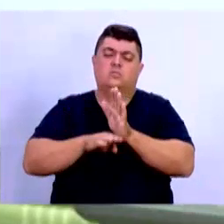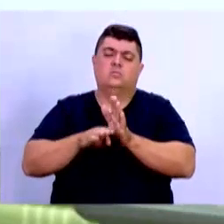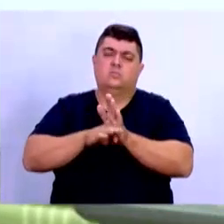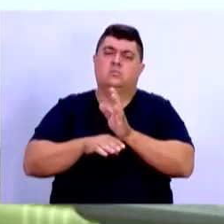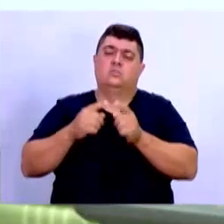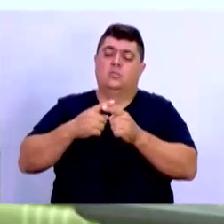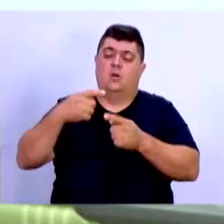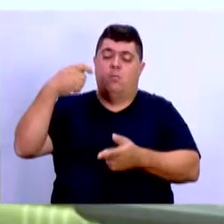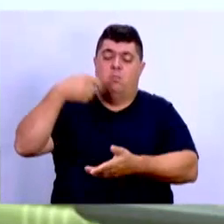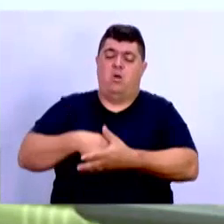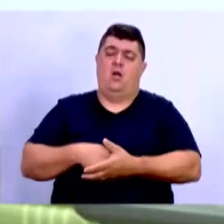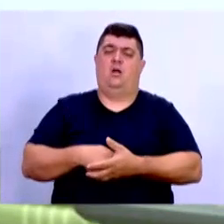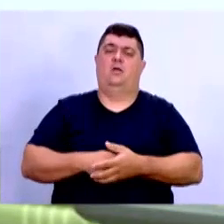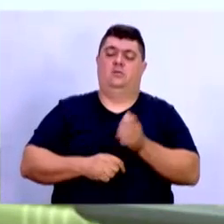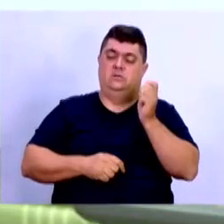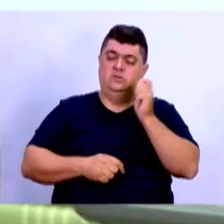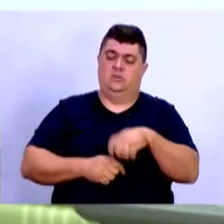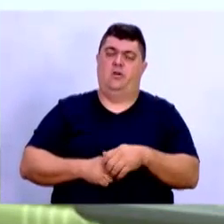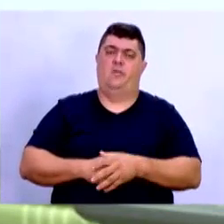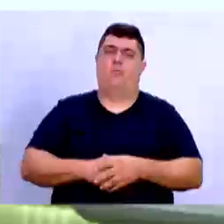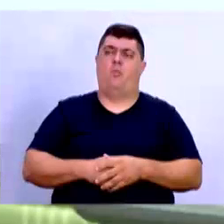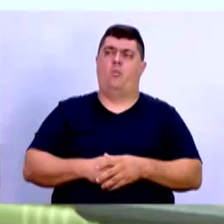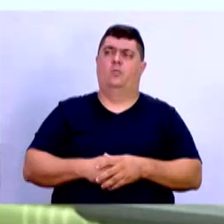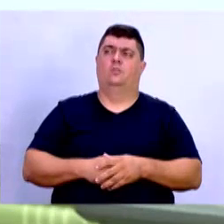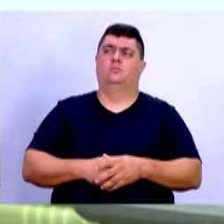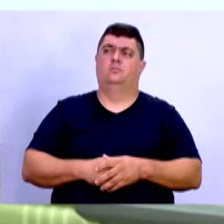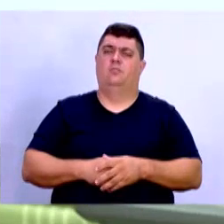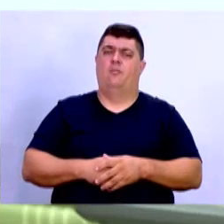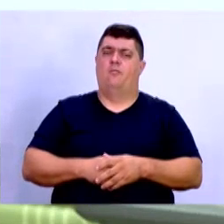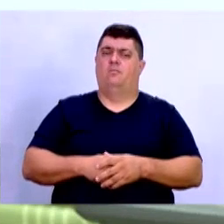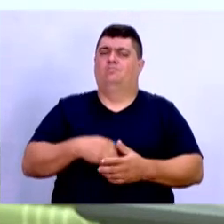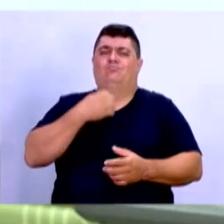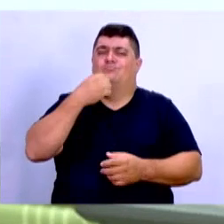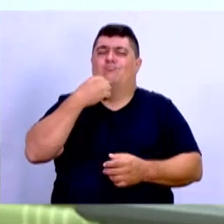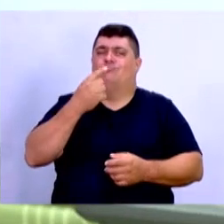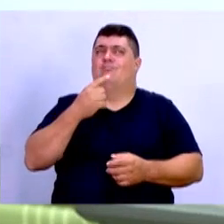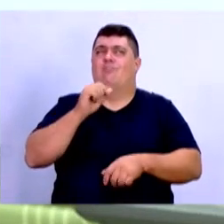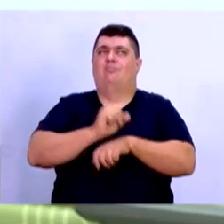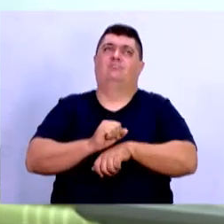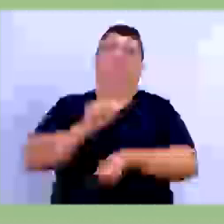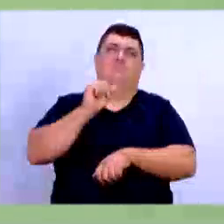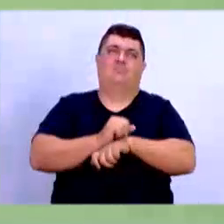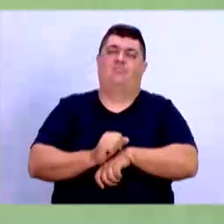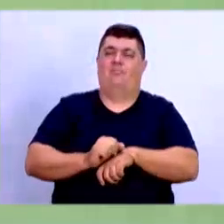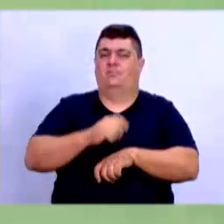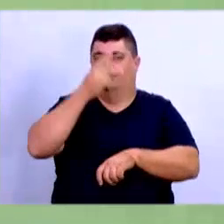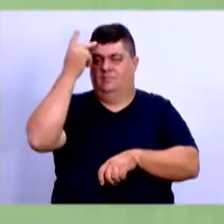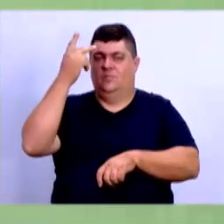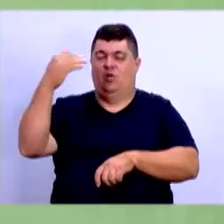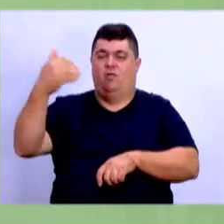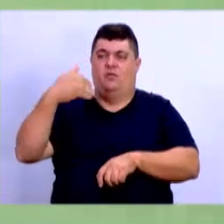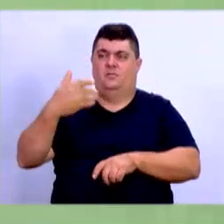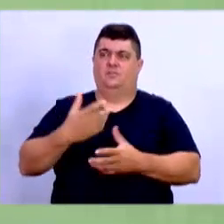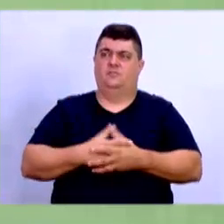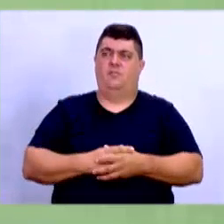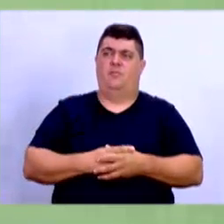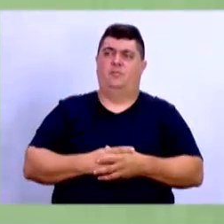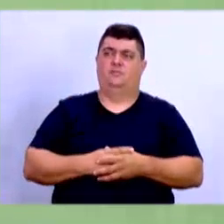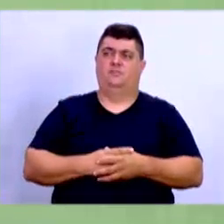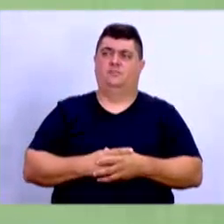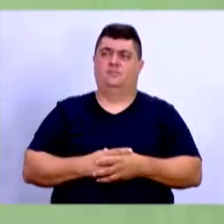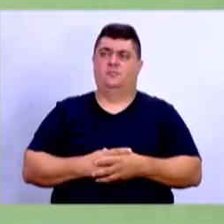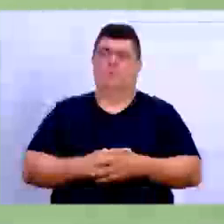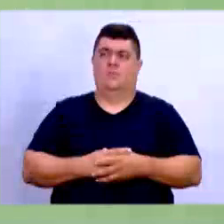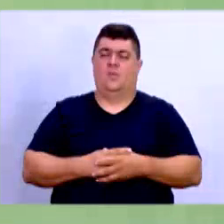pode trabalhar para conseguir ter aquele dinheiro a curto prazo. Não ficar esperando o fornecedor. Ficar atento